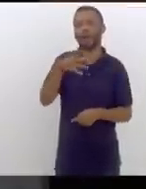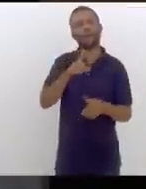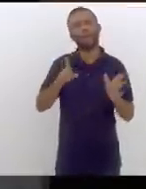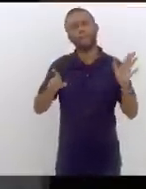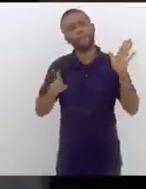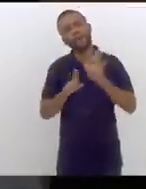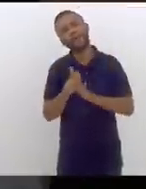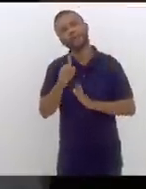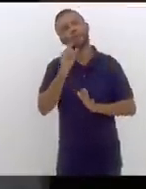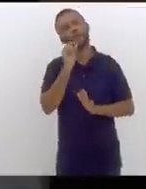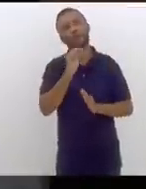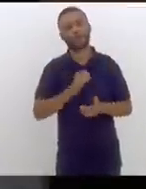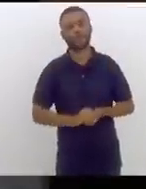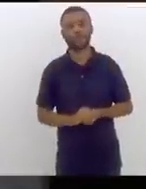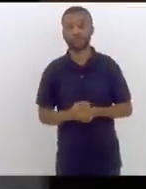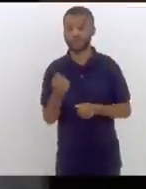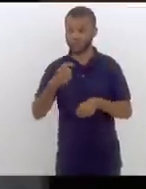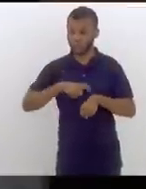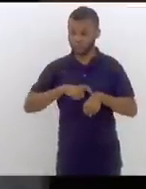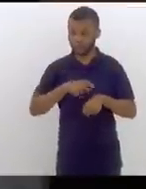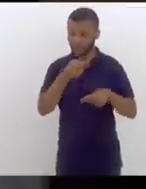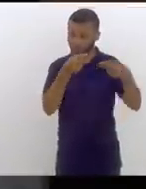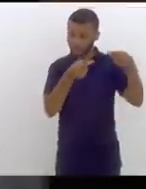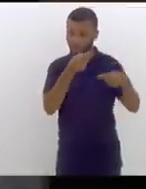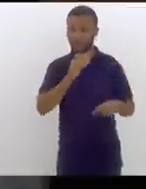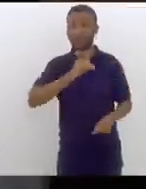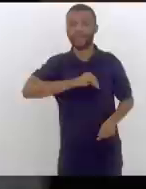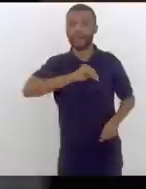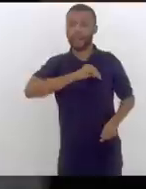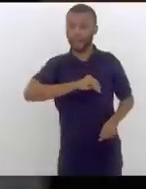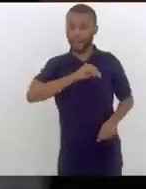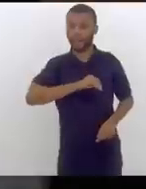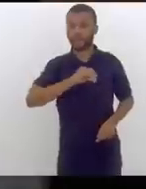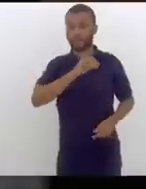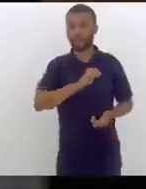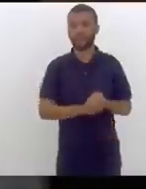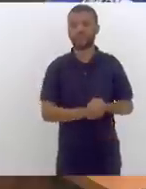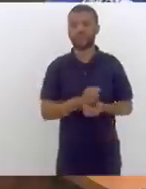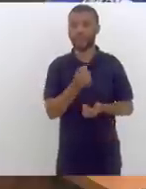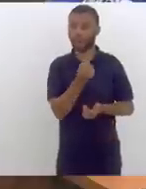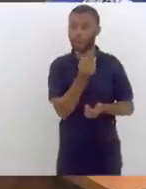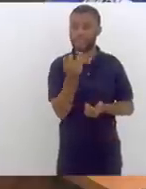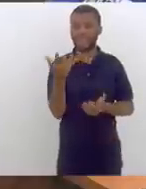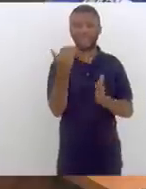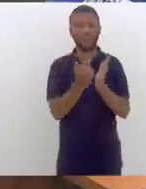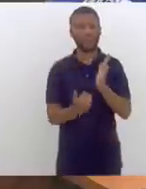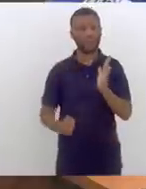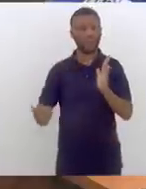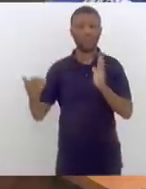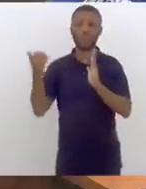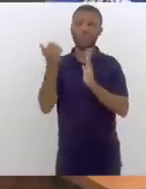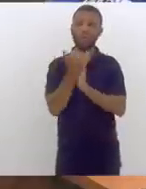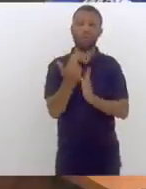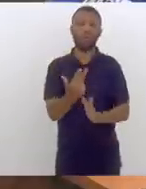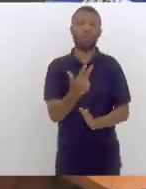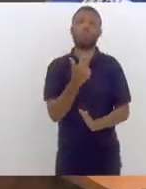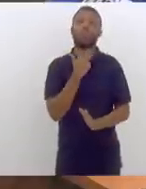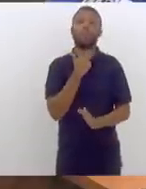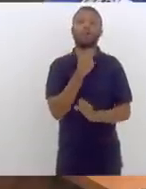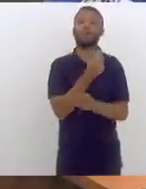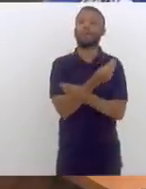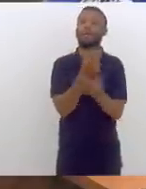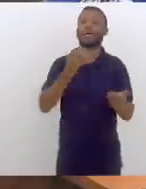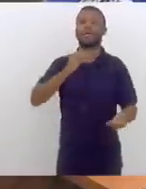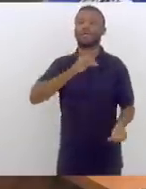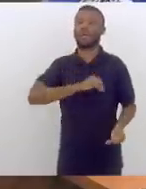quando a gente vai discutir salário o efetivo é enorme não pode dar salário para